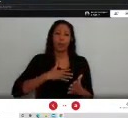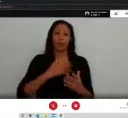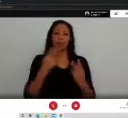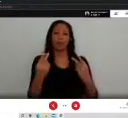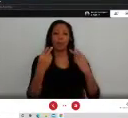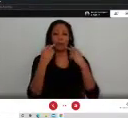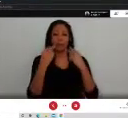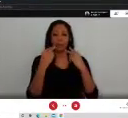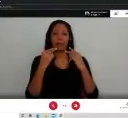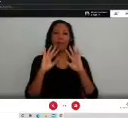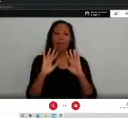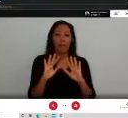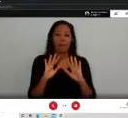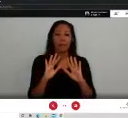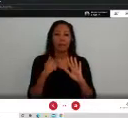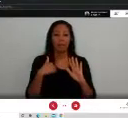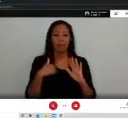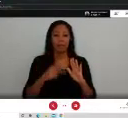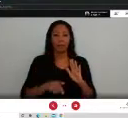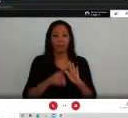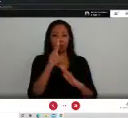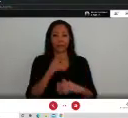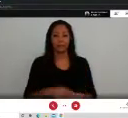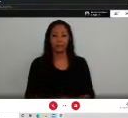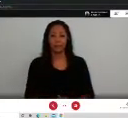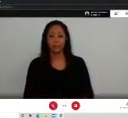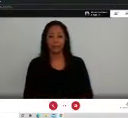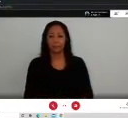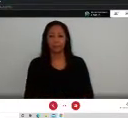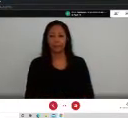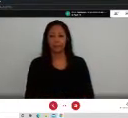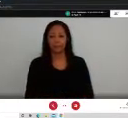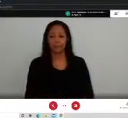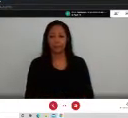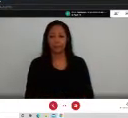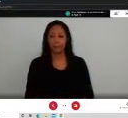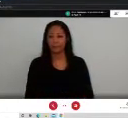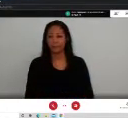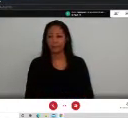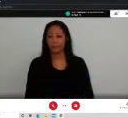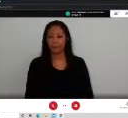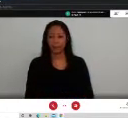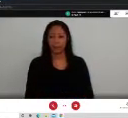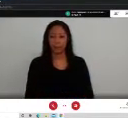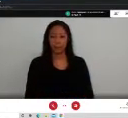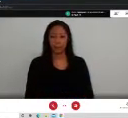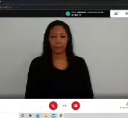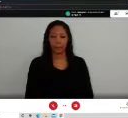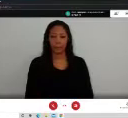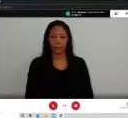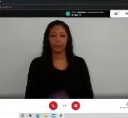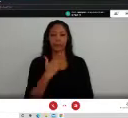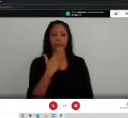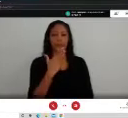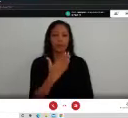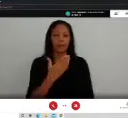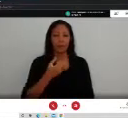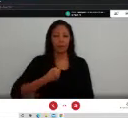mas eu vou adiantando aqui o expediente. Isso aí fica para ir aqui. Hoje é muito linda. Indicação, número